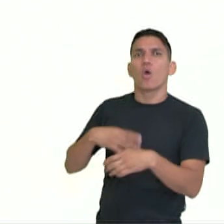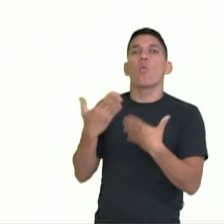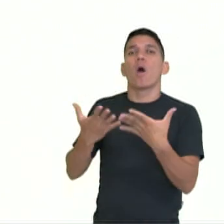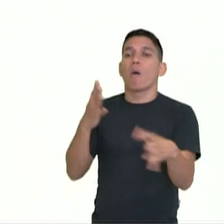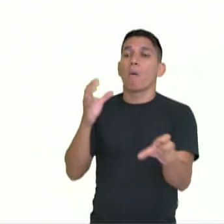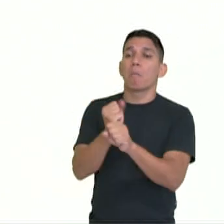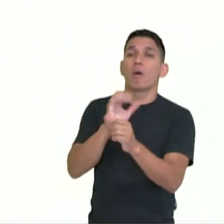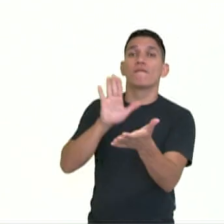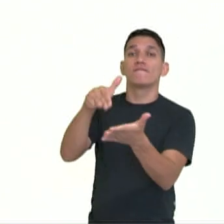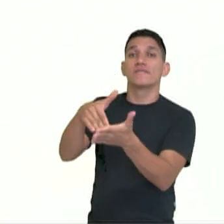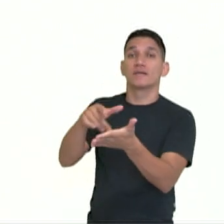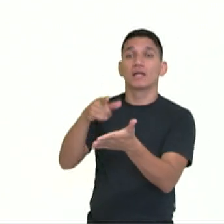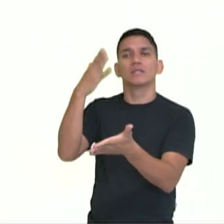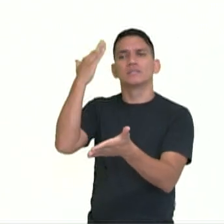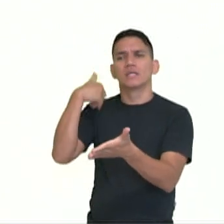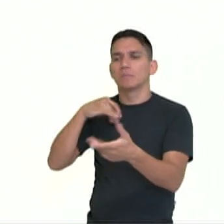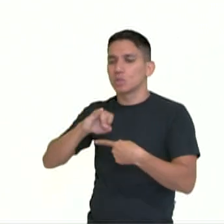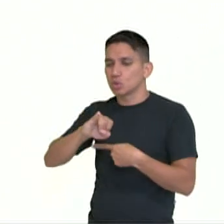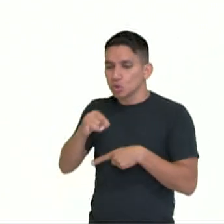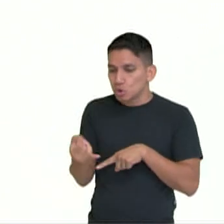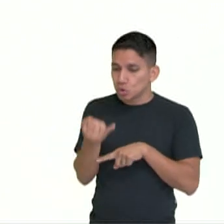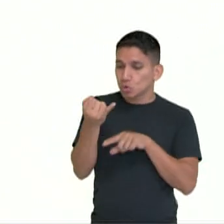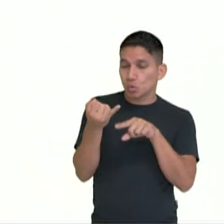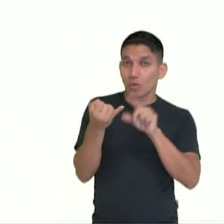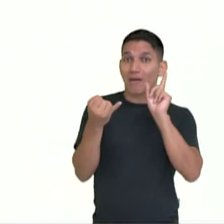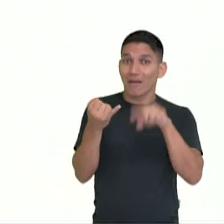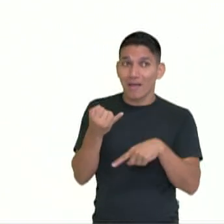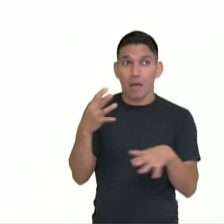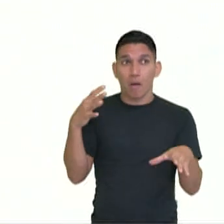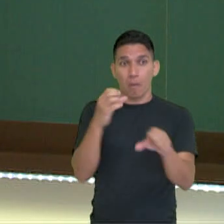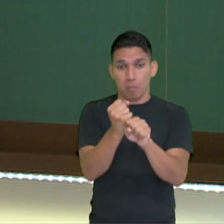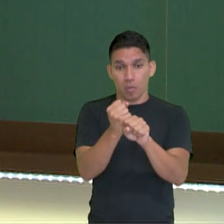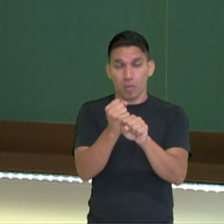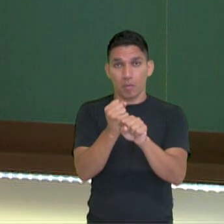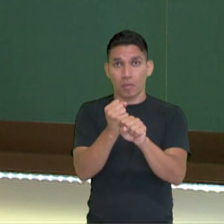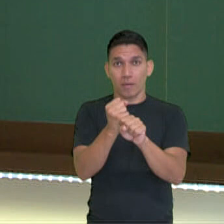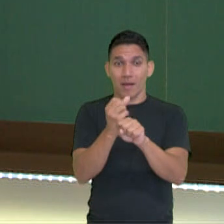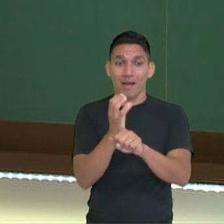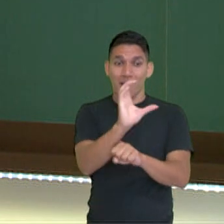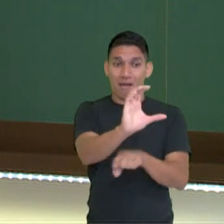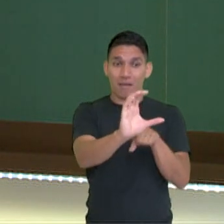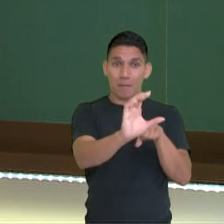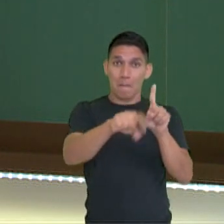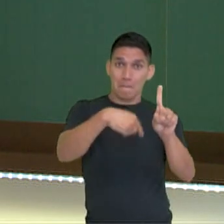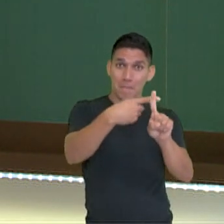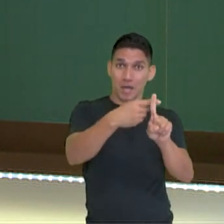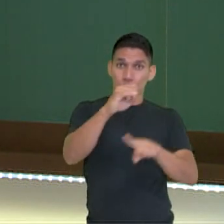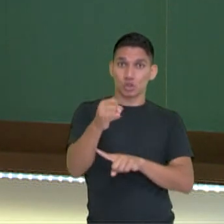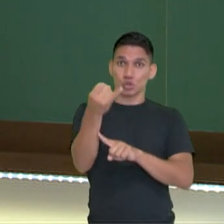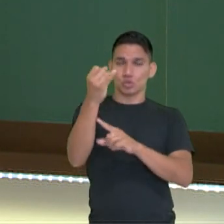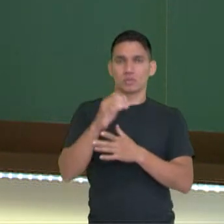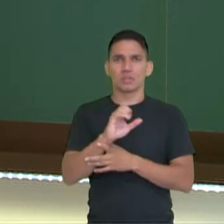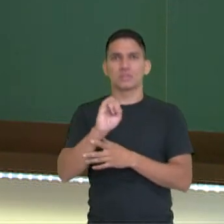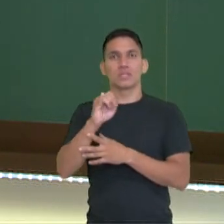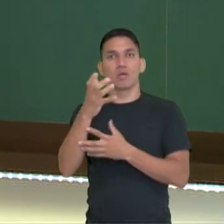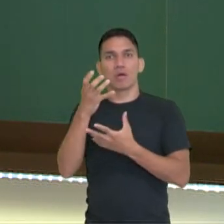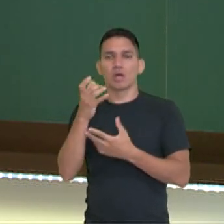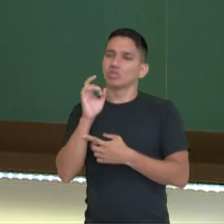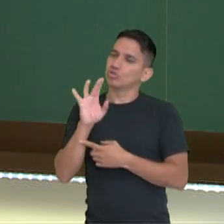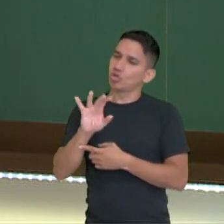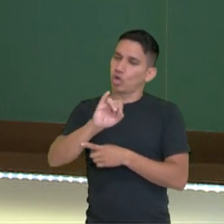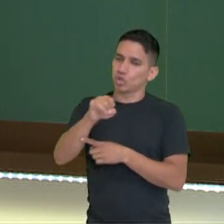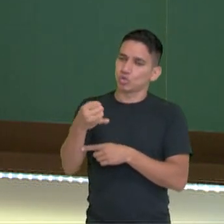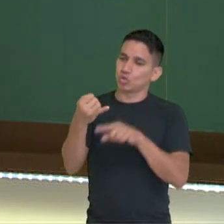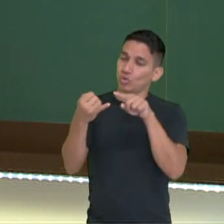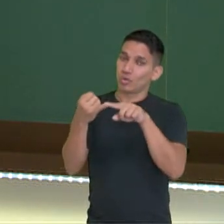final. Para saber os juros, é o montante, é o capital mais os juros. Se eu quero saber só o juro, é pegar o montante e